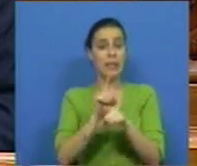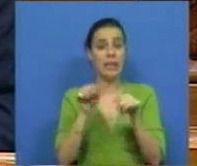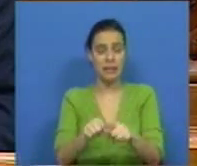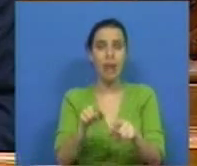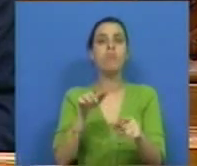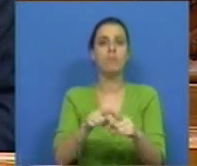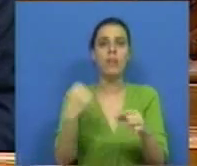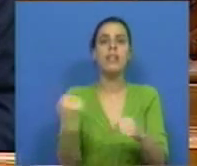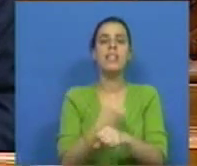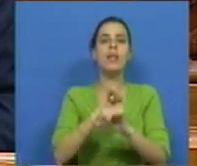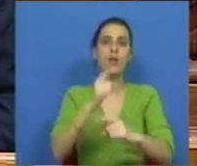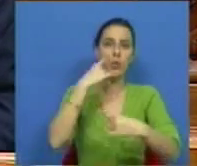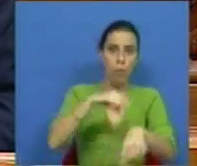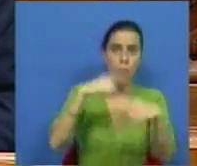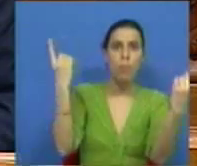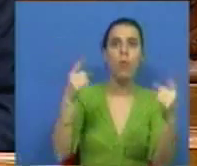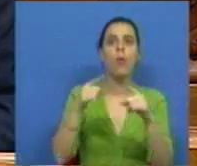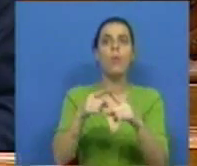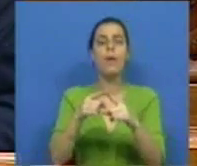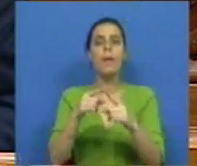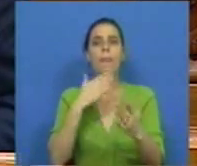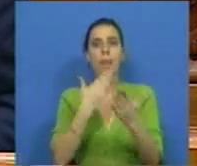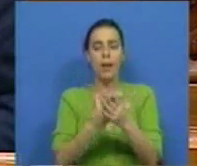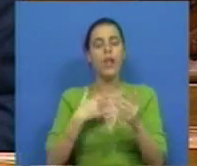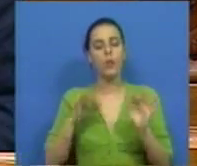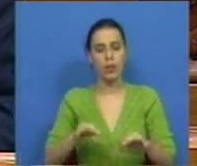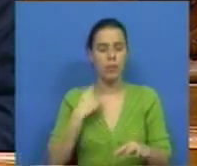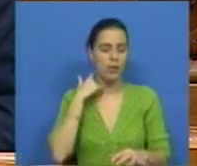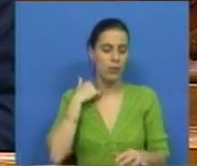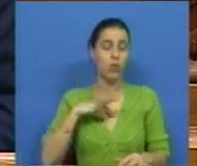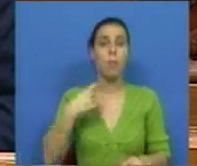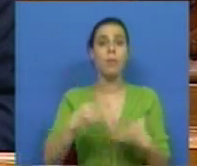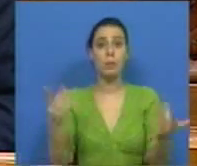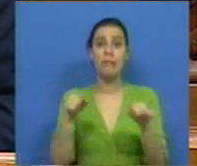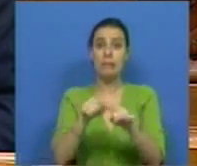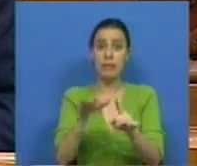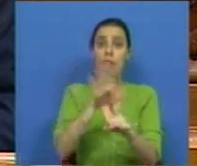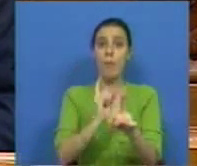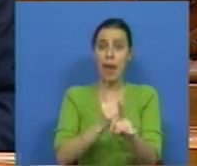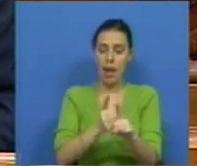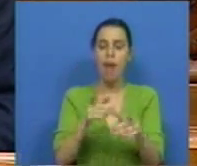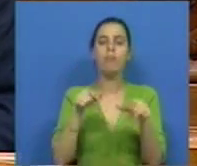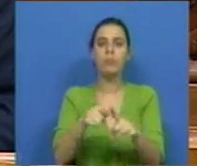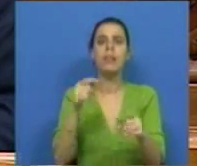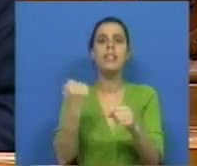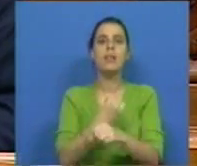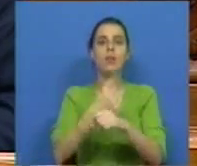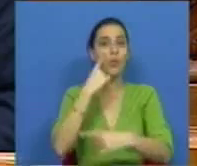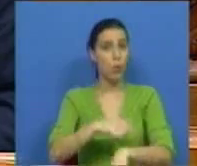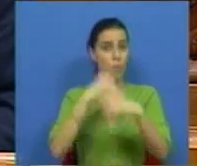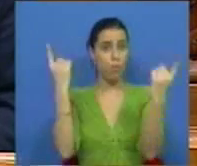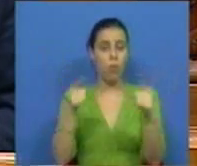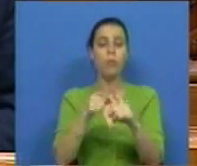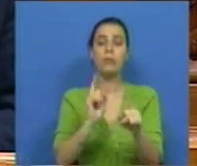o campo dos serviços públicos que compensem, e termino, Sr. Presidente, e por ser assim é o campo dos serviços públicos